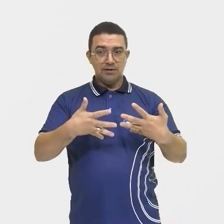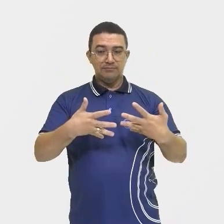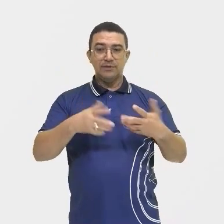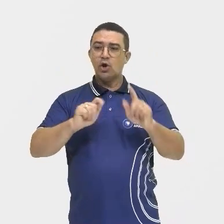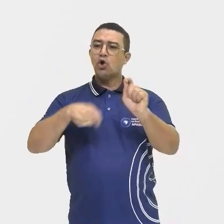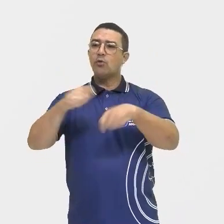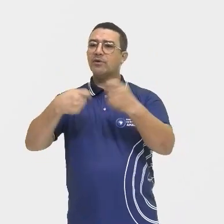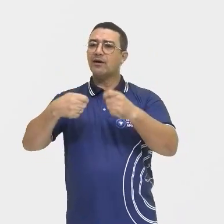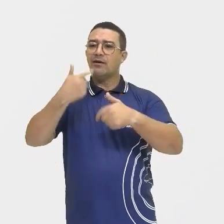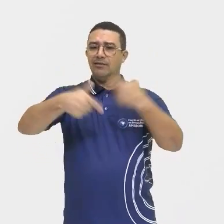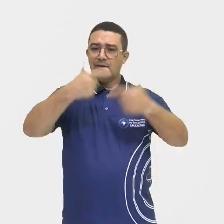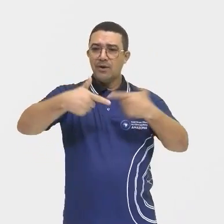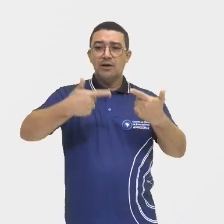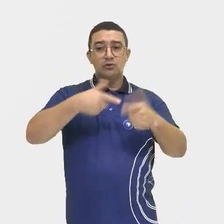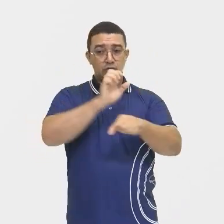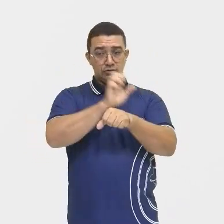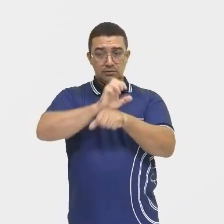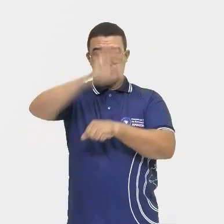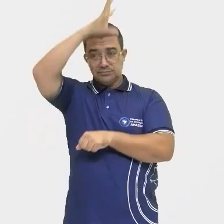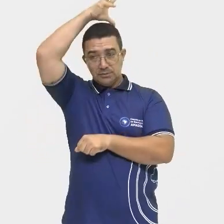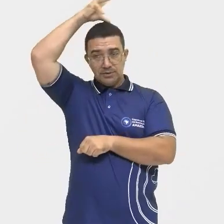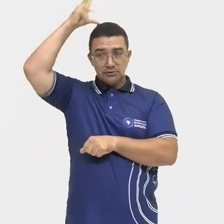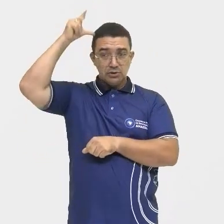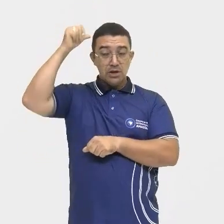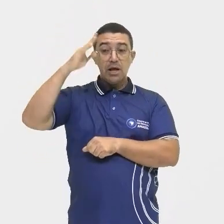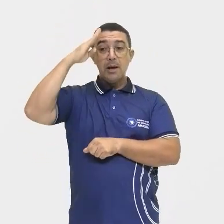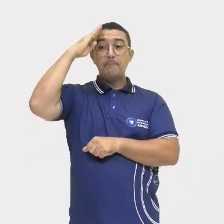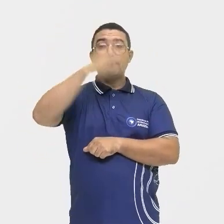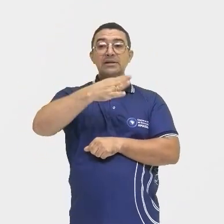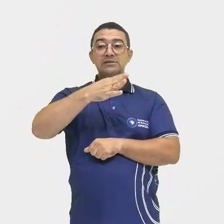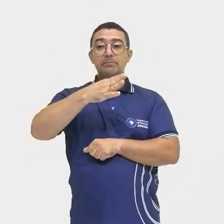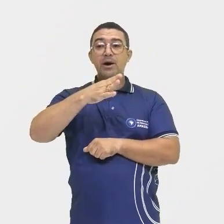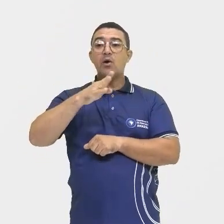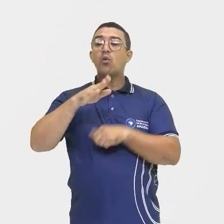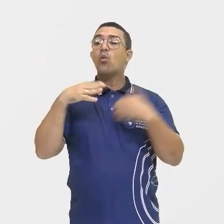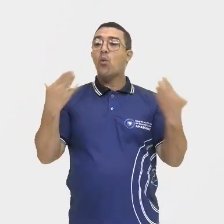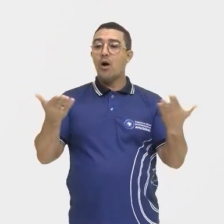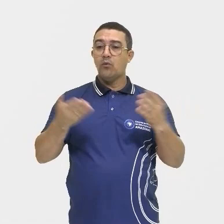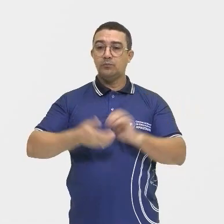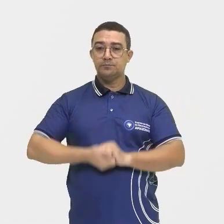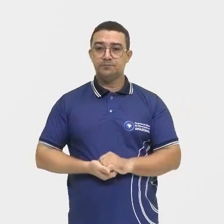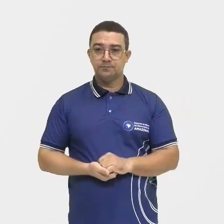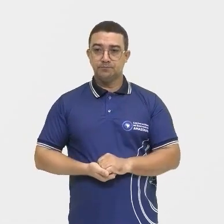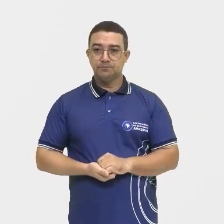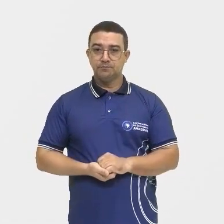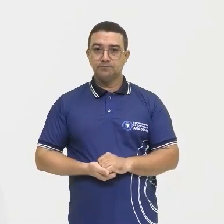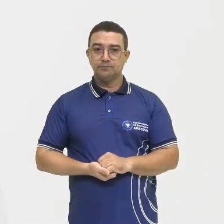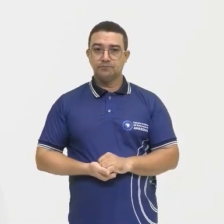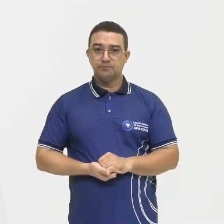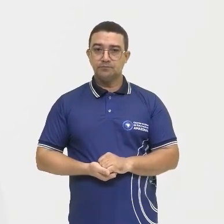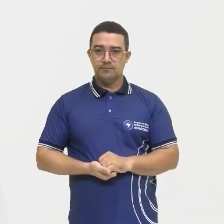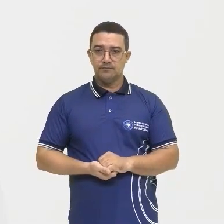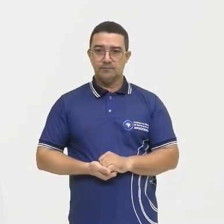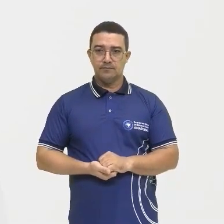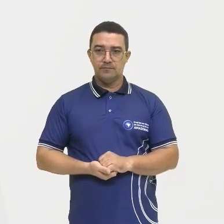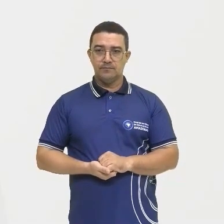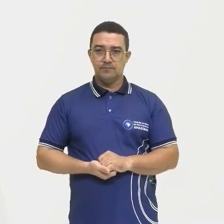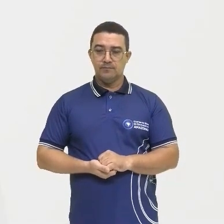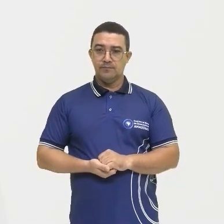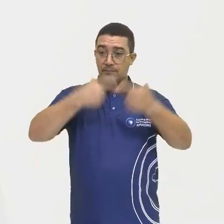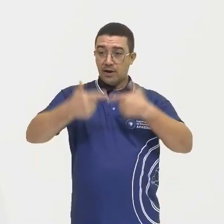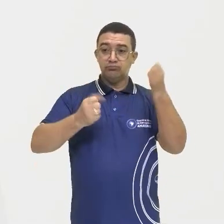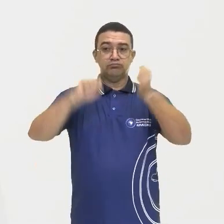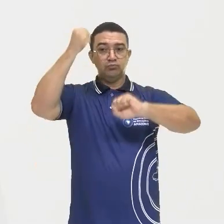Olha só, as principais atividades econômicas desenvolvidas aqui no estado do Amazonas, elas são a